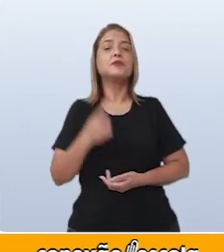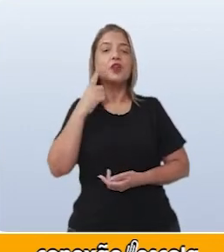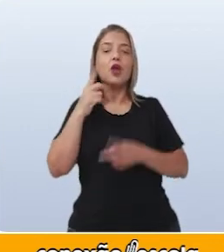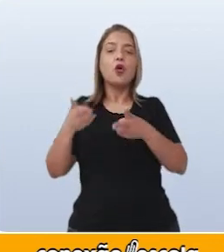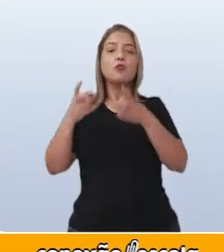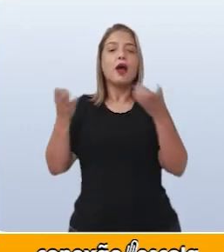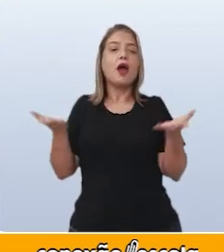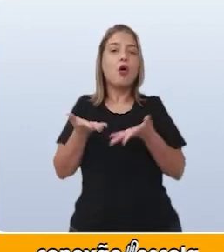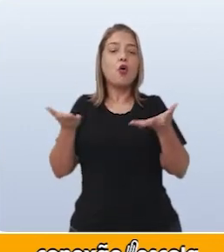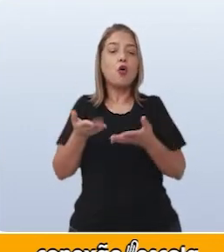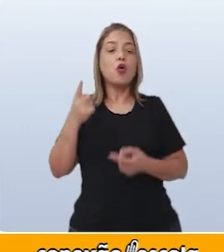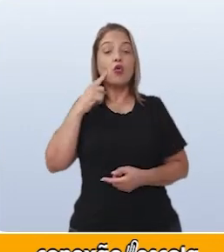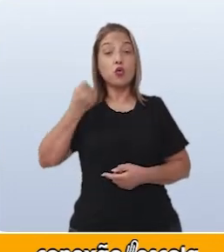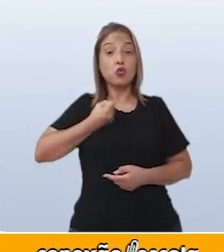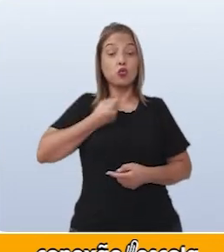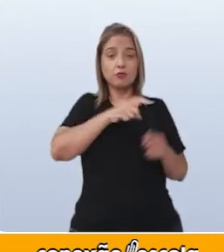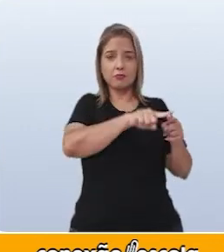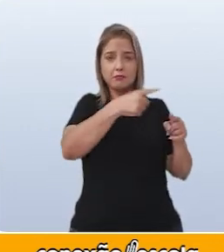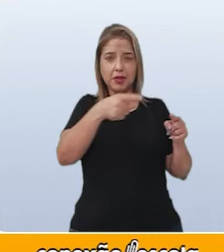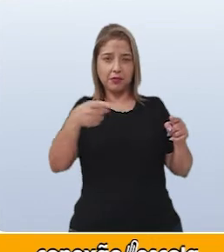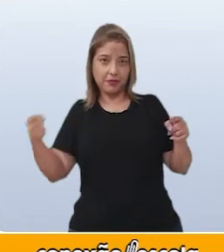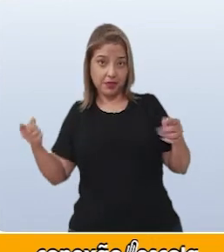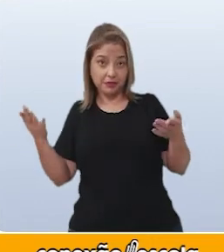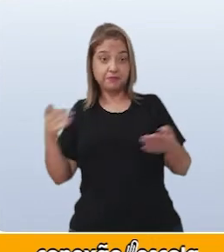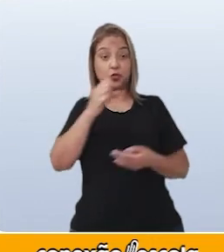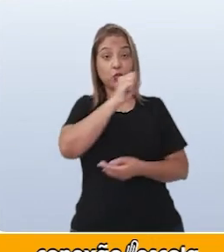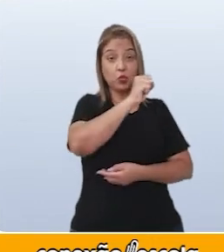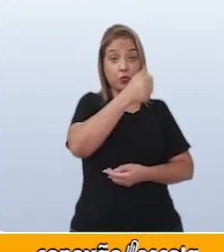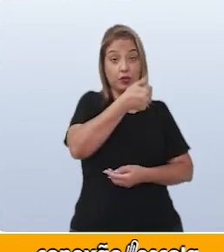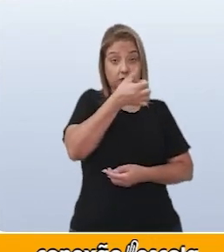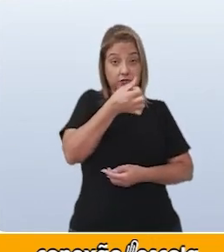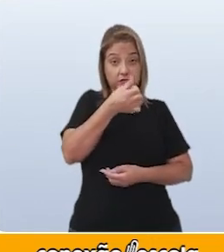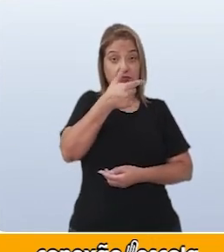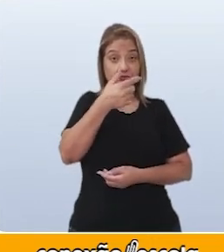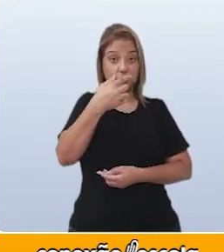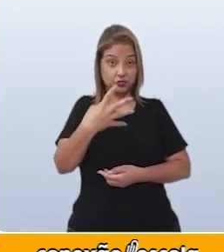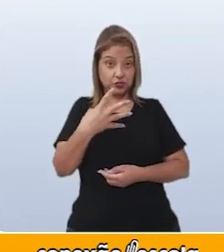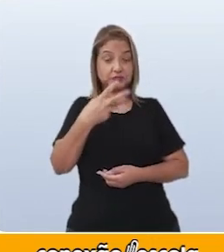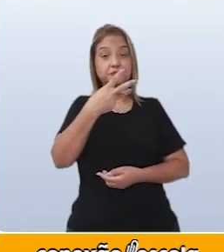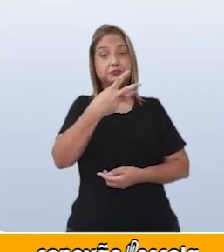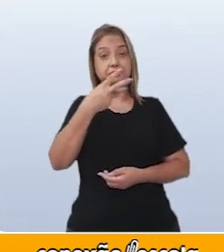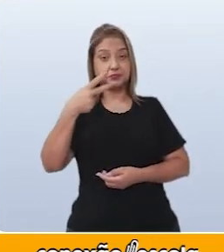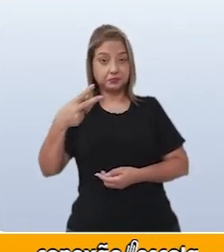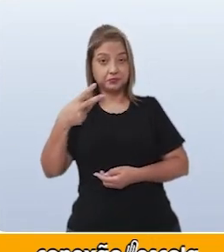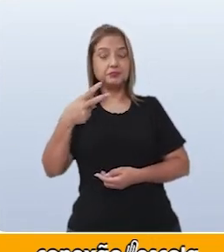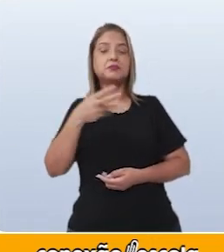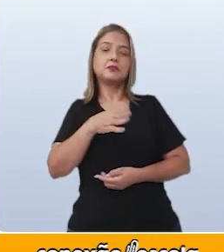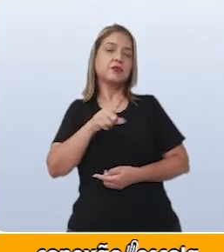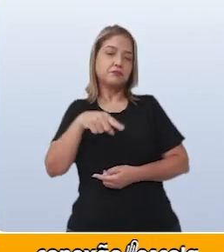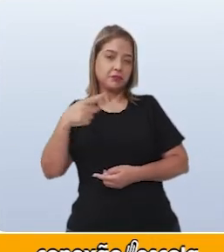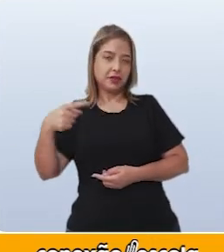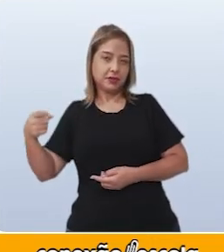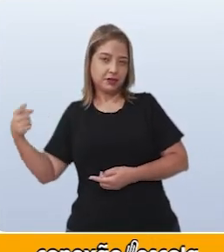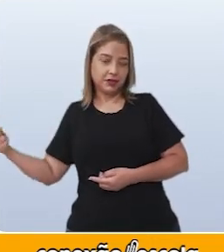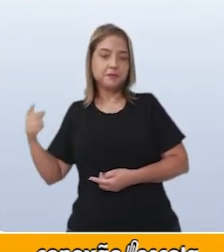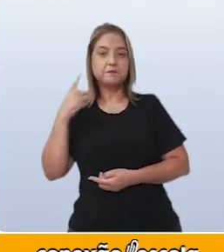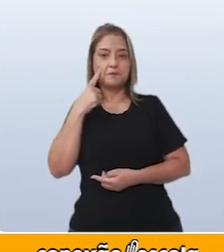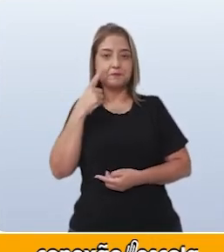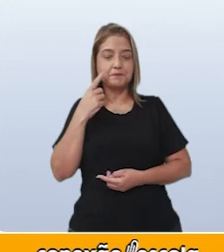Observe a seguinte sequência numérica: 8, 16, 24, 32 e assim por